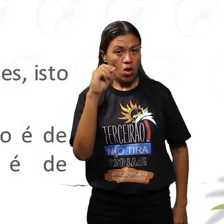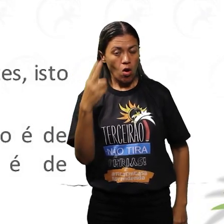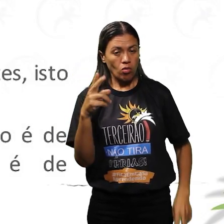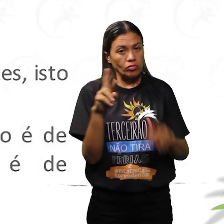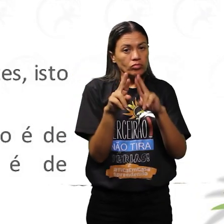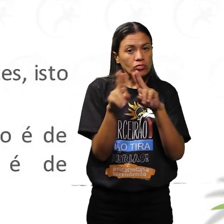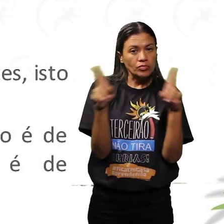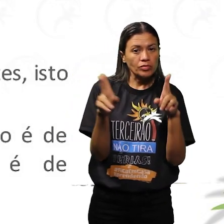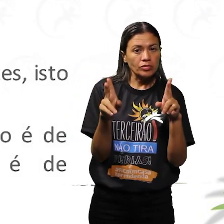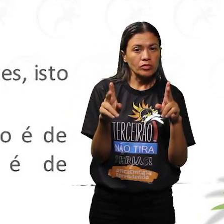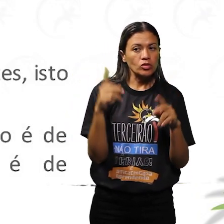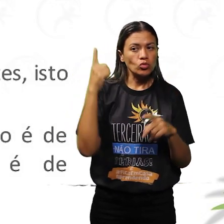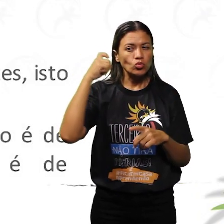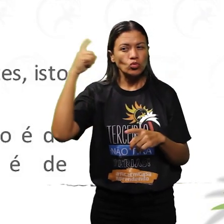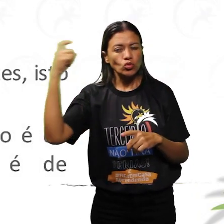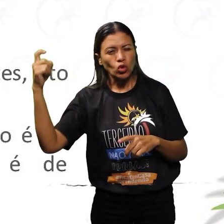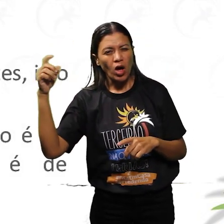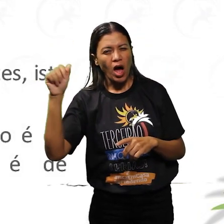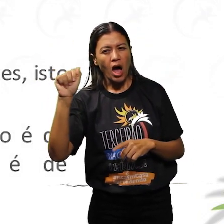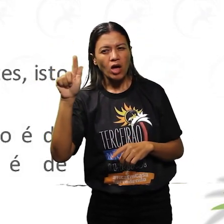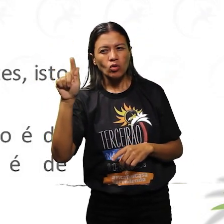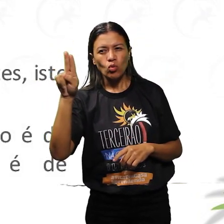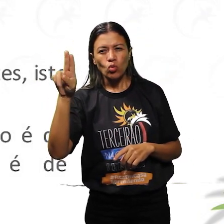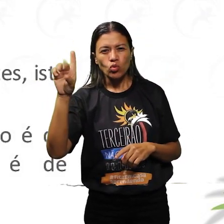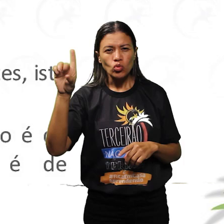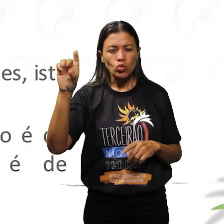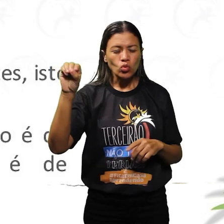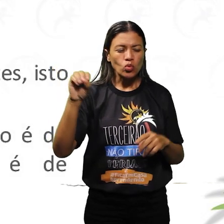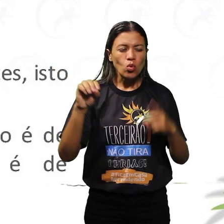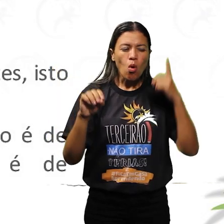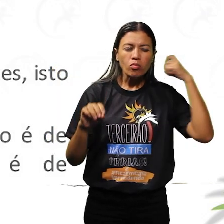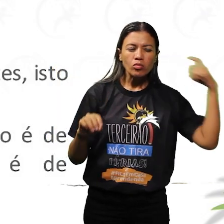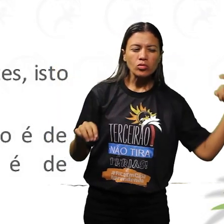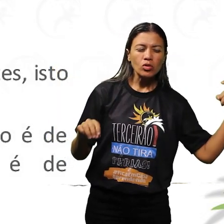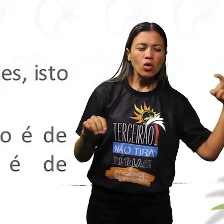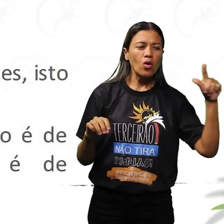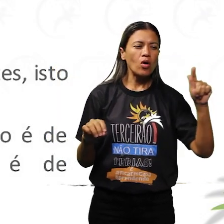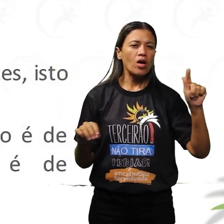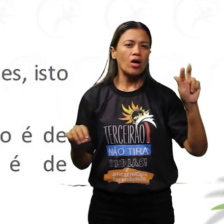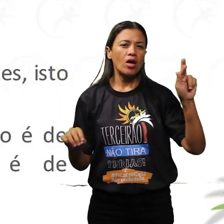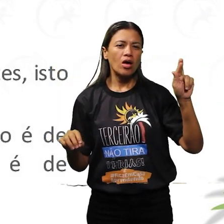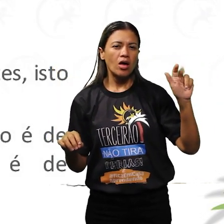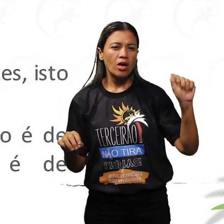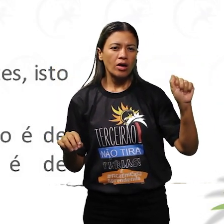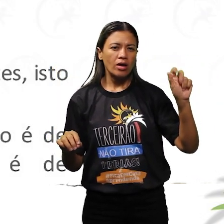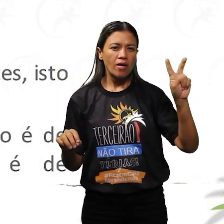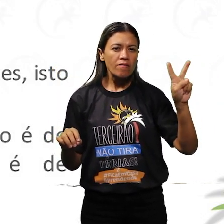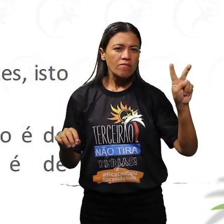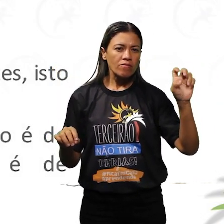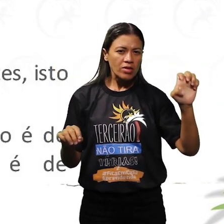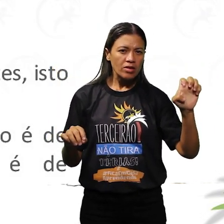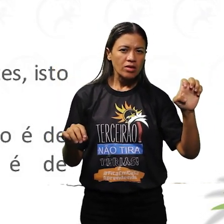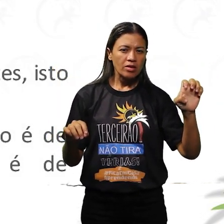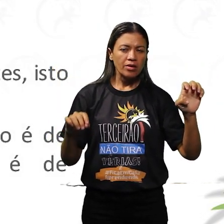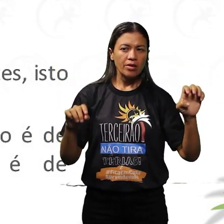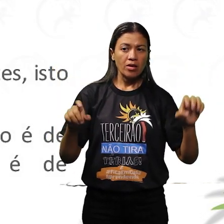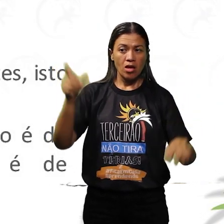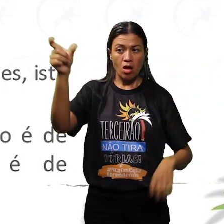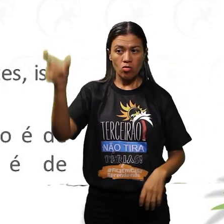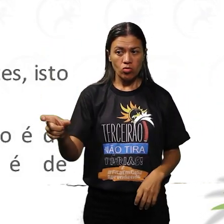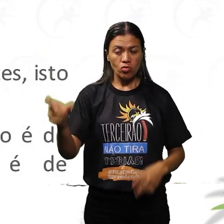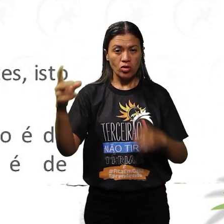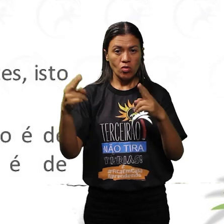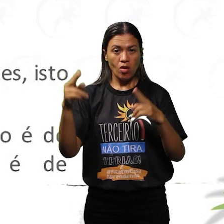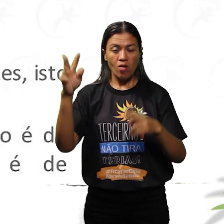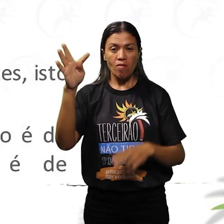diferenciar um som mais agudo de um som mais grave, tá ok? Então, a altura tem a ver com